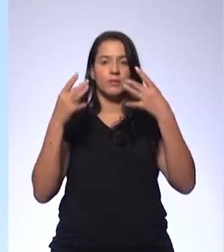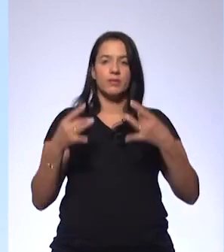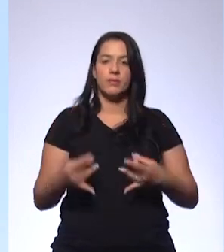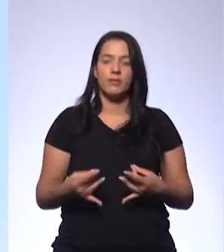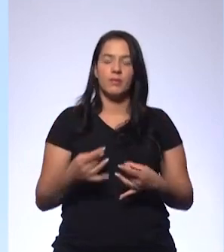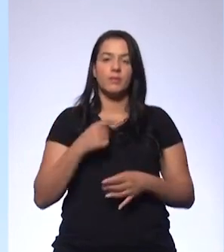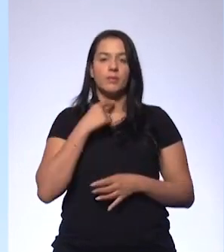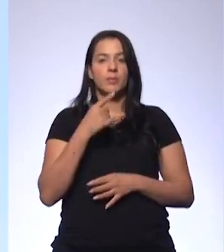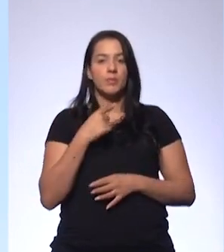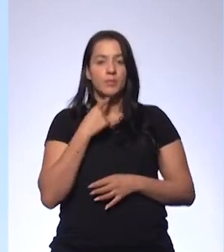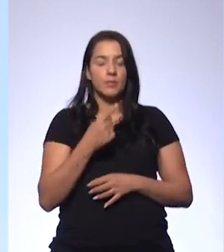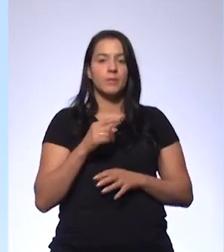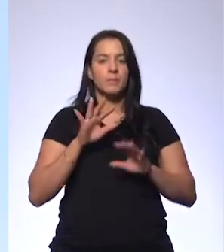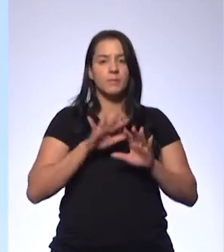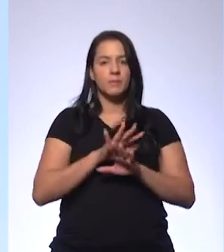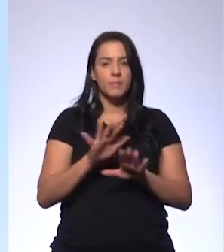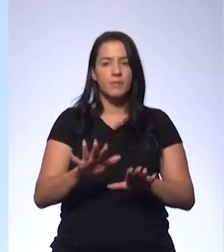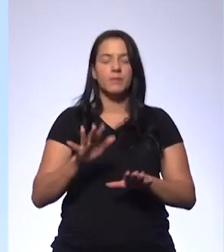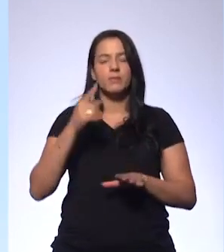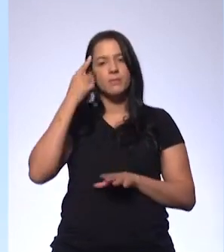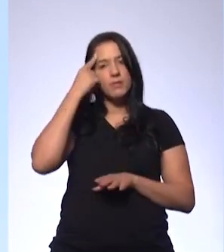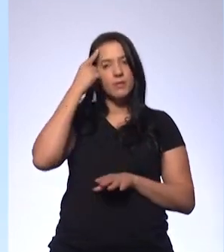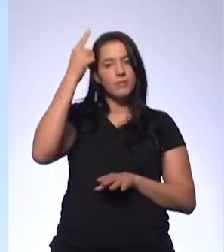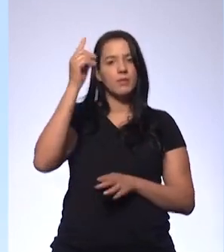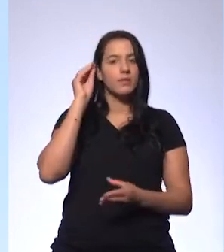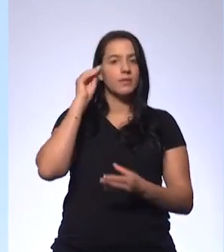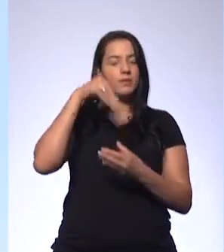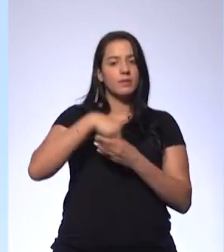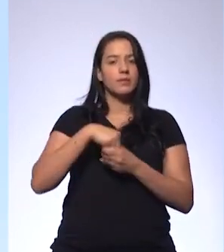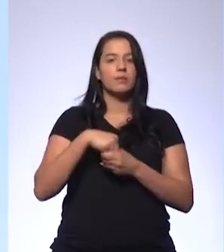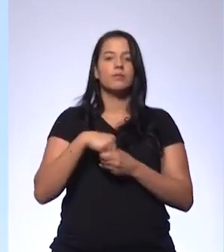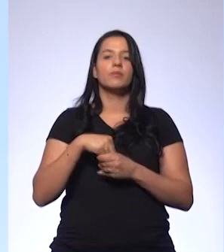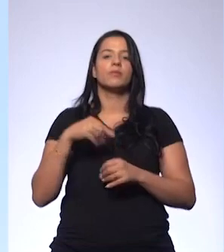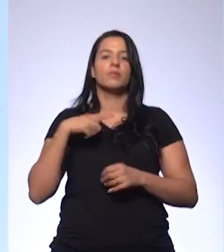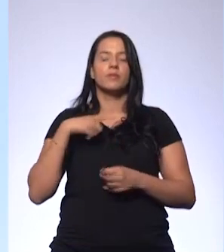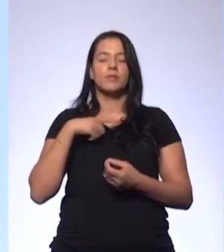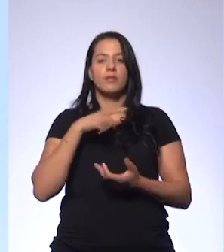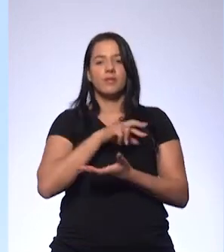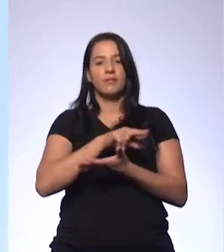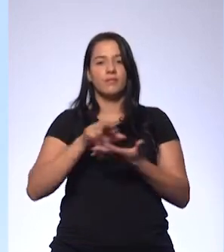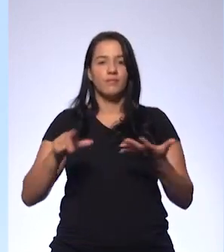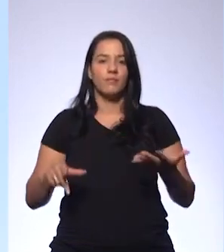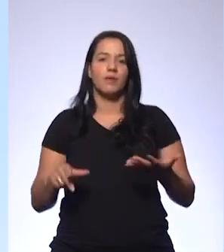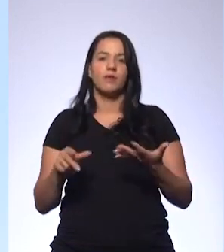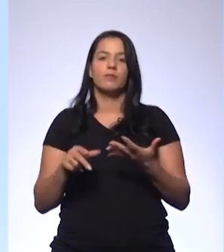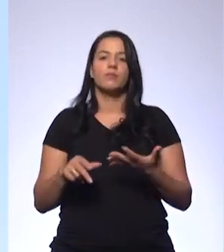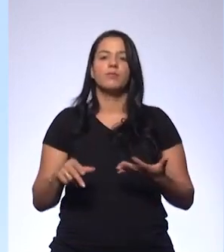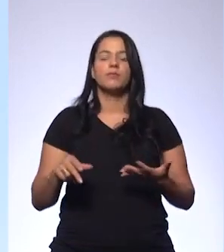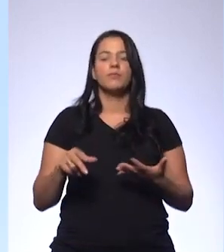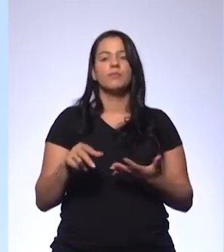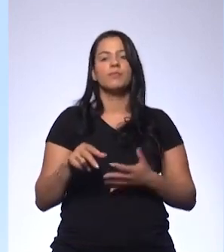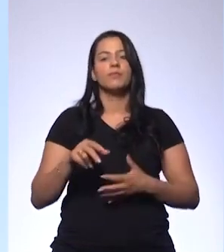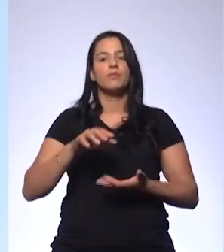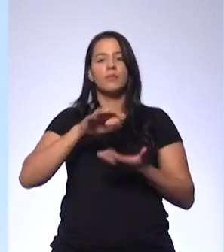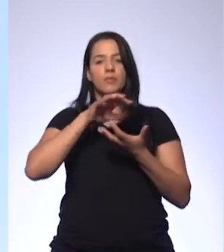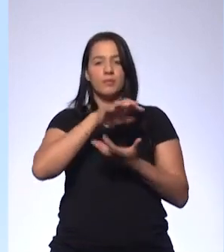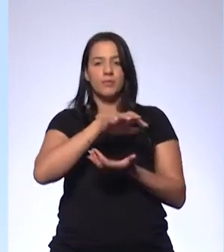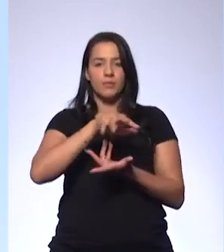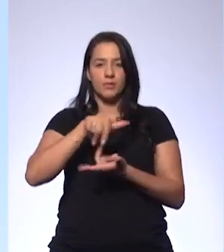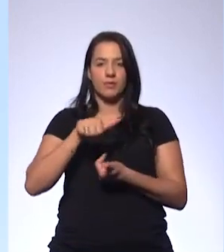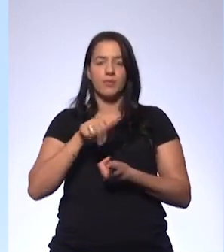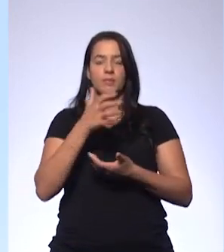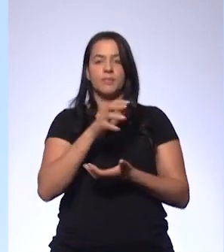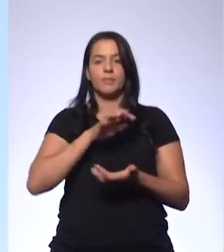mas é só para a gente lembrar que, dentro desses biomas, né, a gente tem vários ecossistemas ali que têm